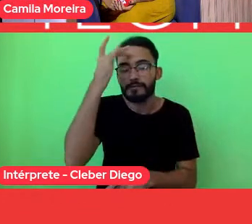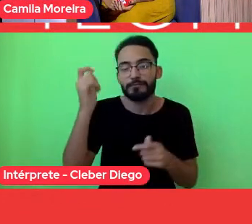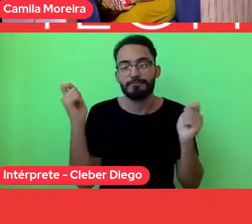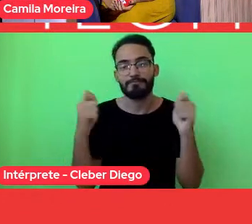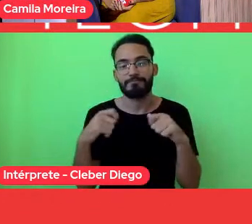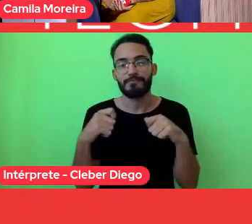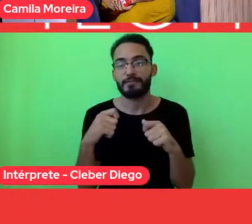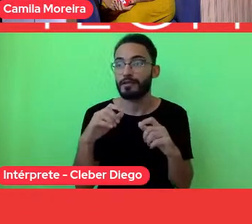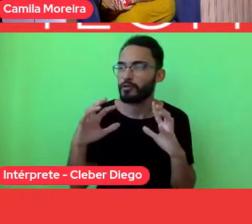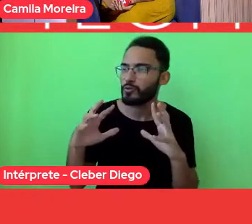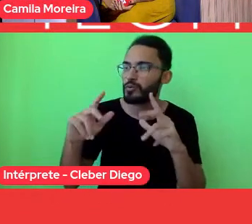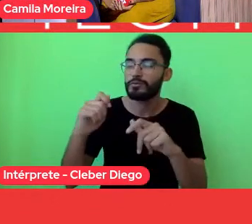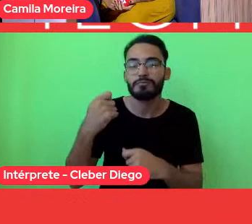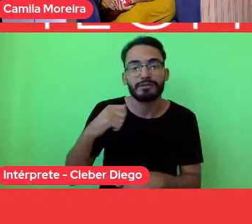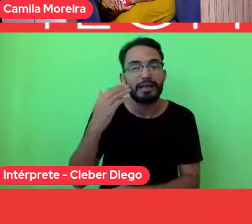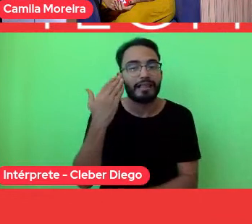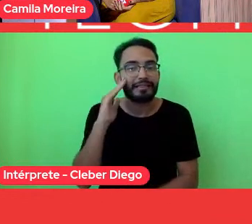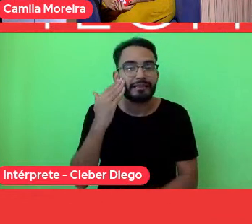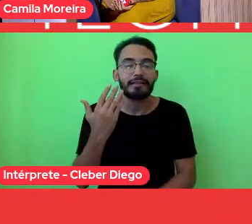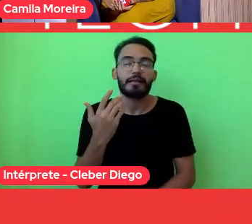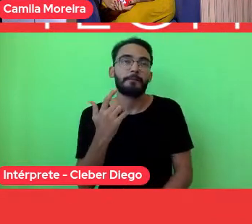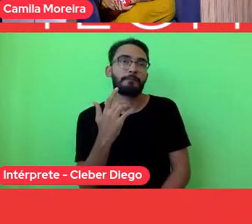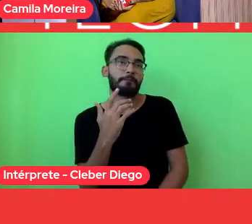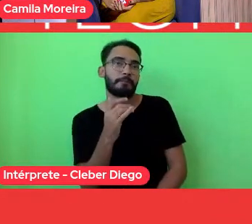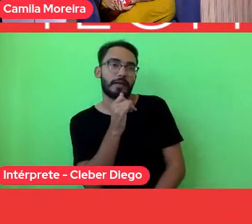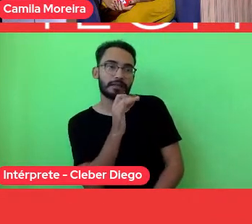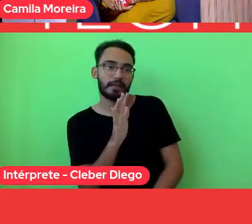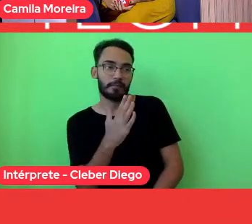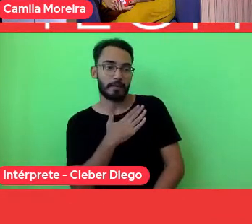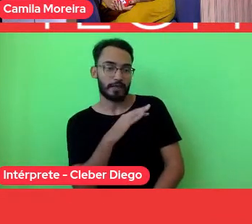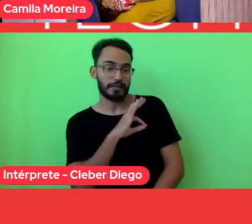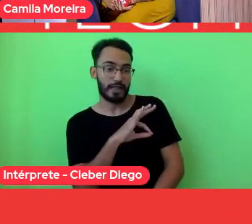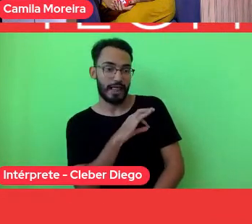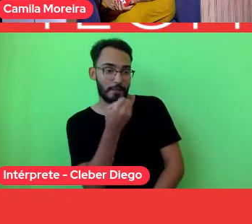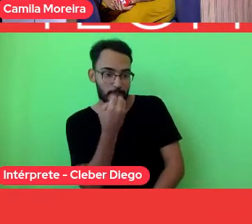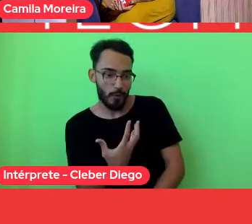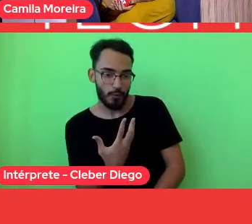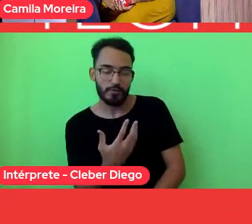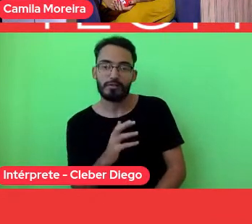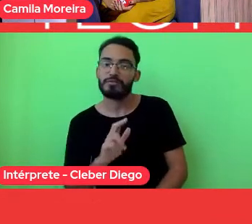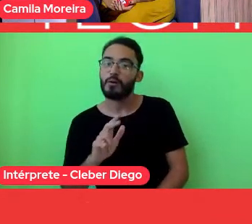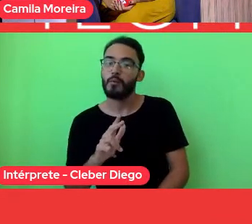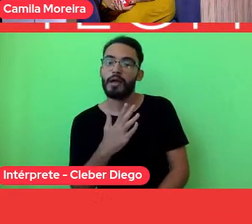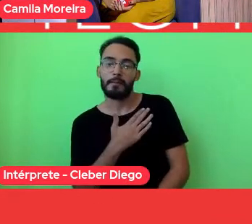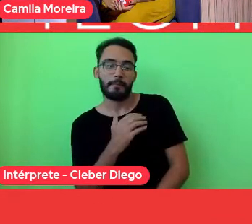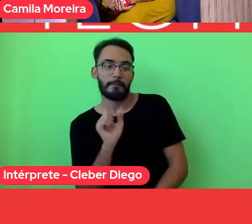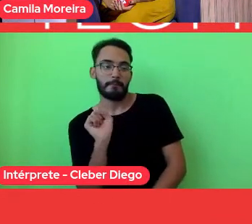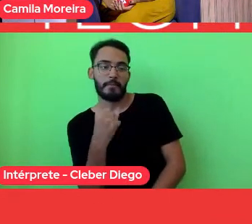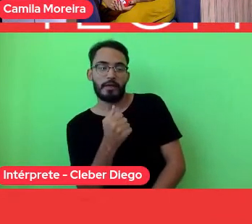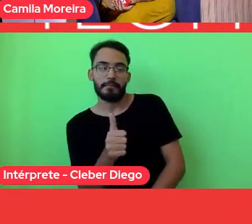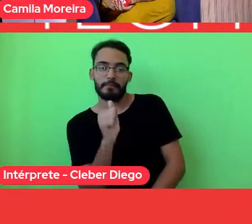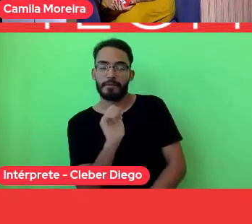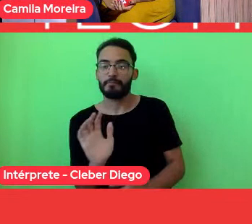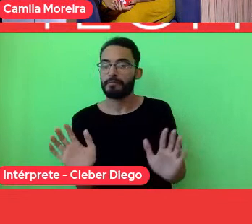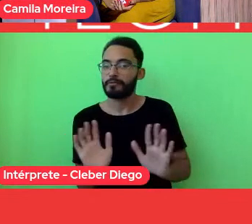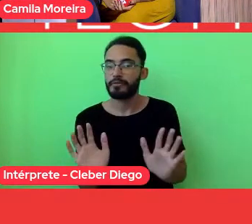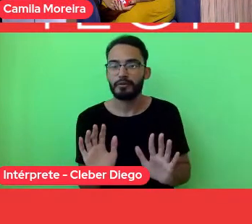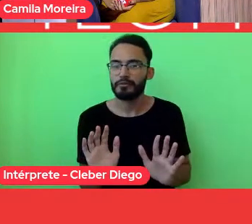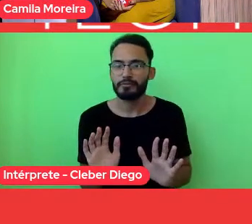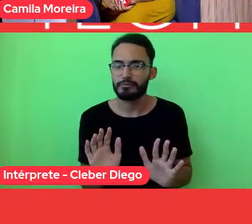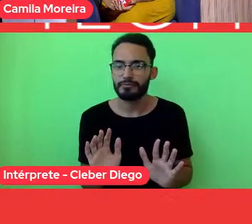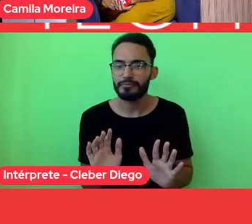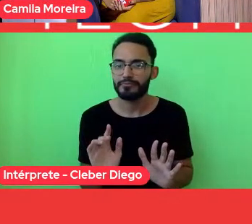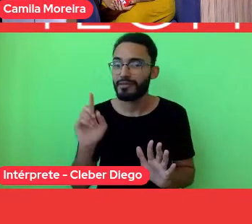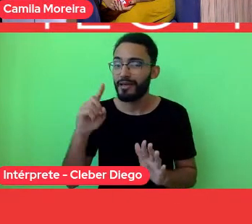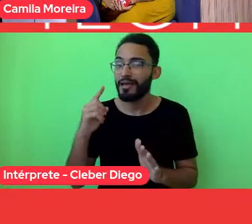pessoas entendam que não é só porque eu ganho um salário legal, não é só porque eu bebo minha cerveja, mas é o que vem com